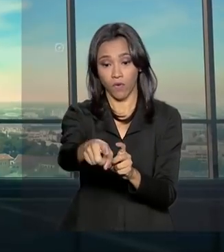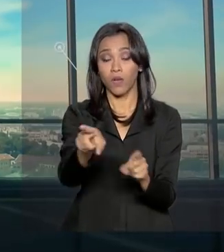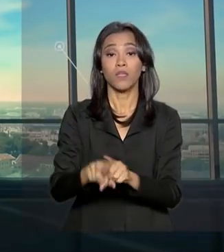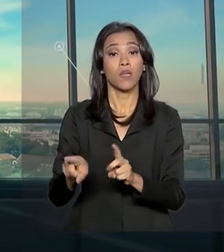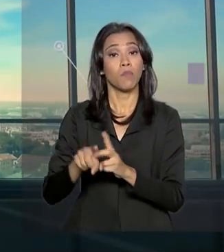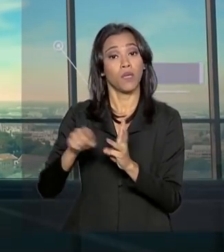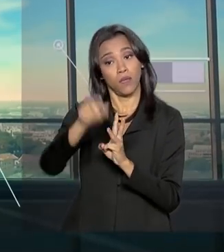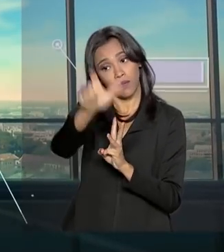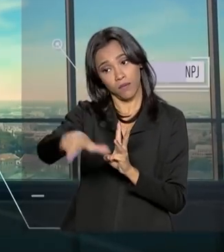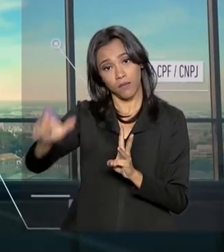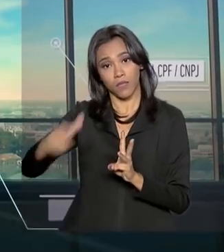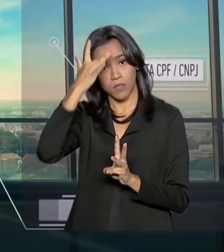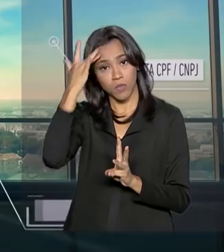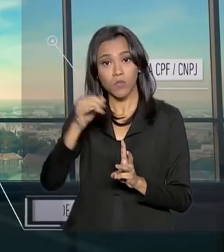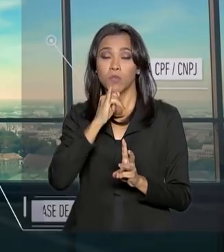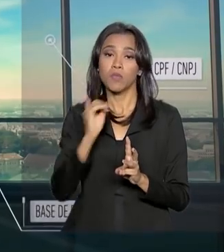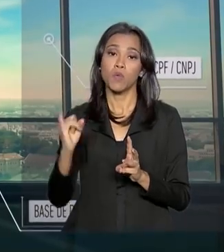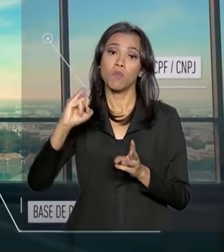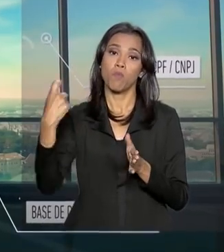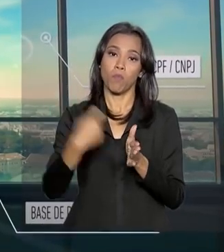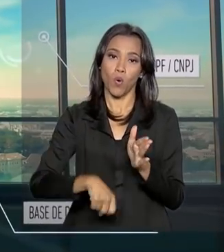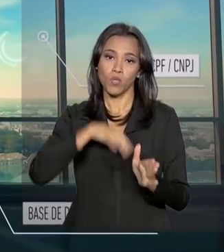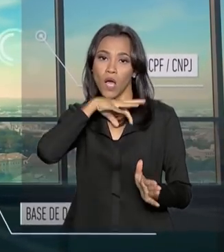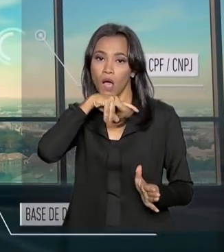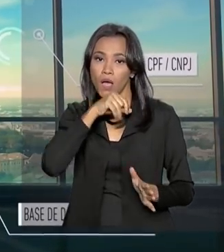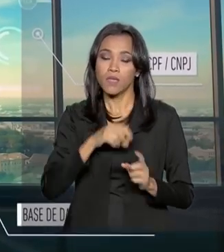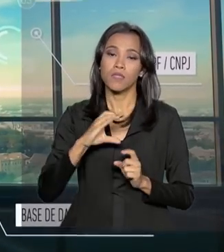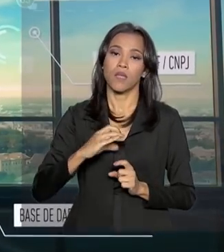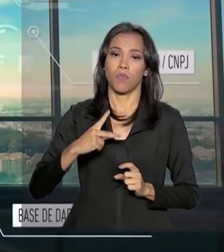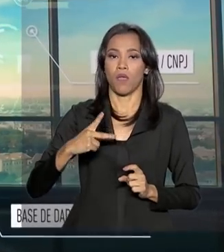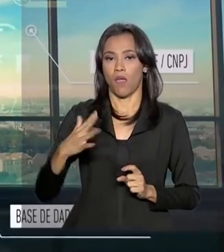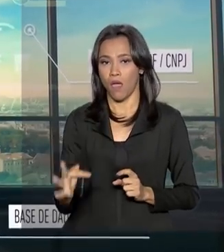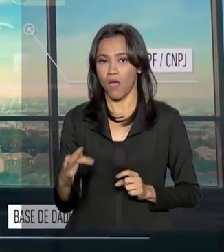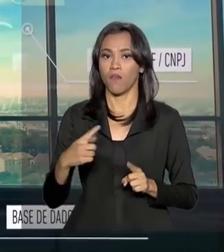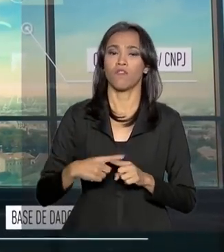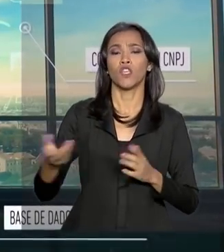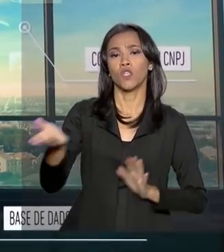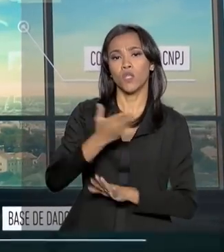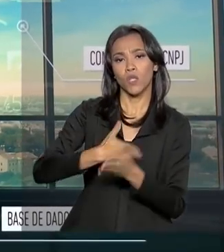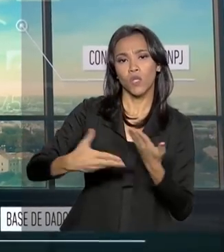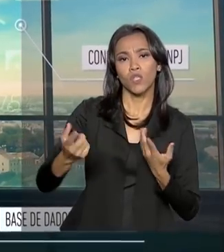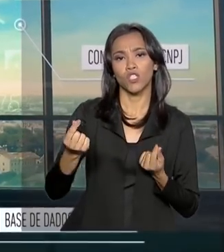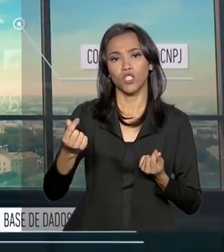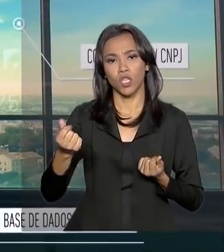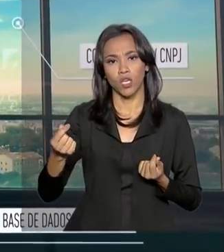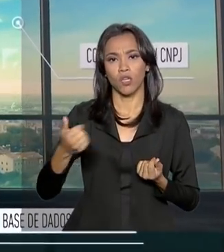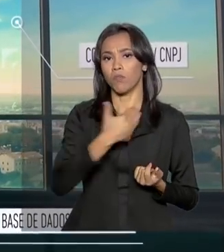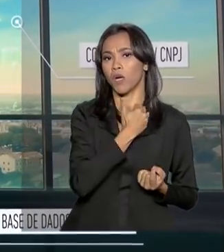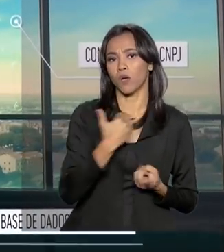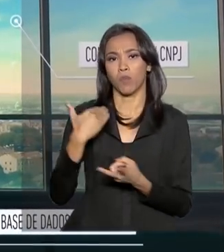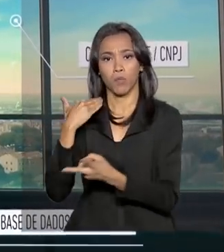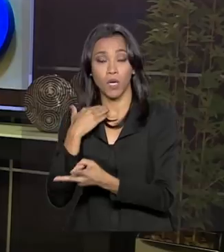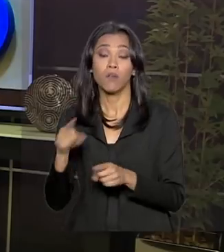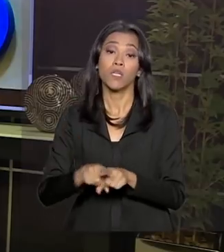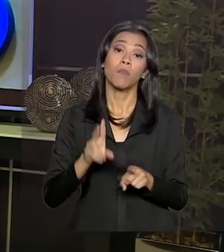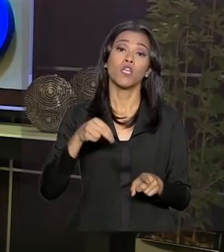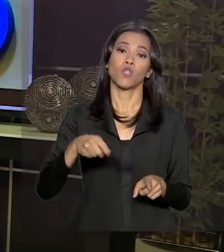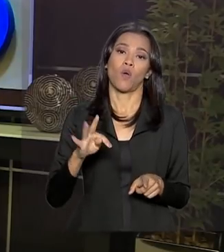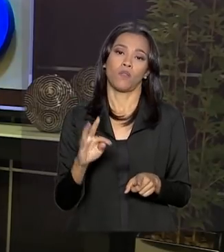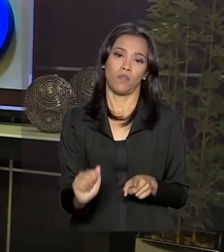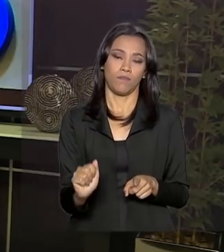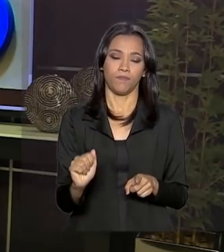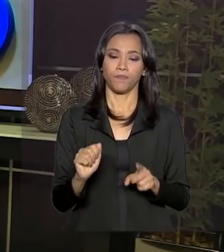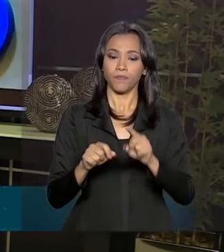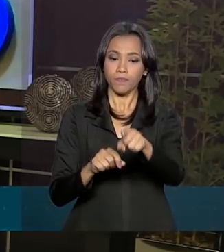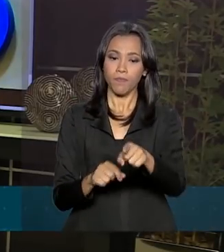cidadão, como o imposto de renda, CPF, transações bancárias e nota fiscal eletrônica. Eu recomendo